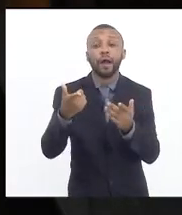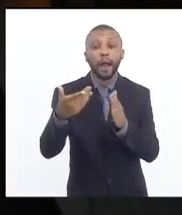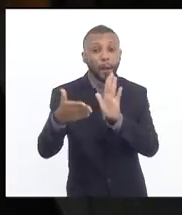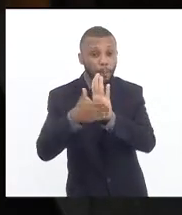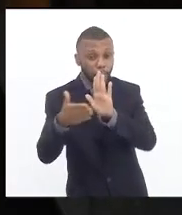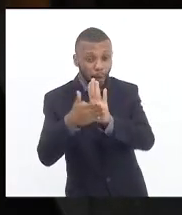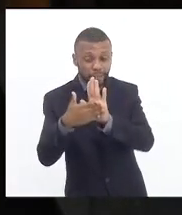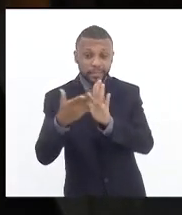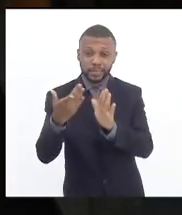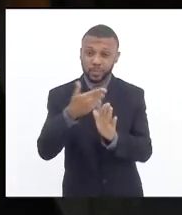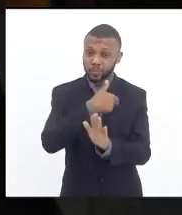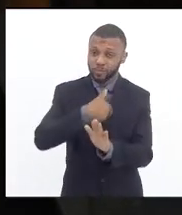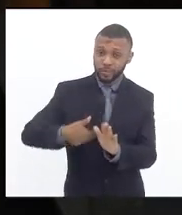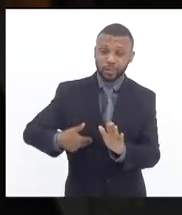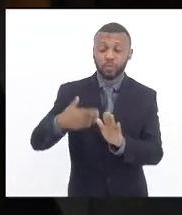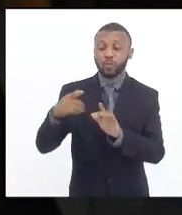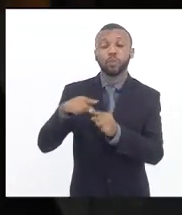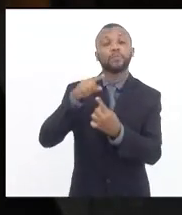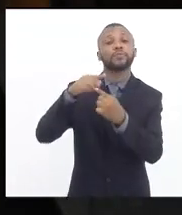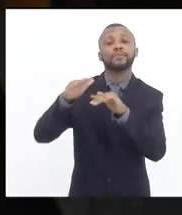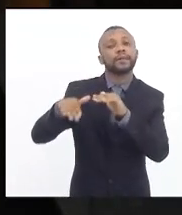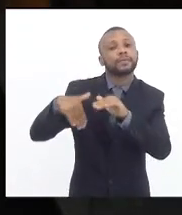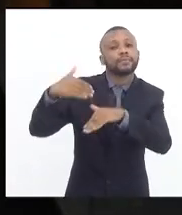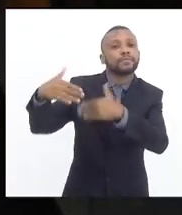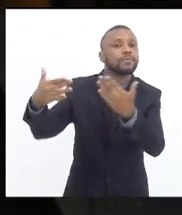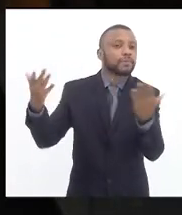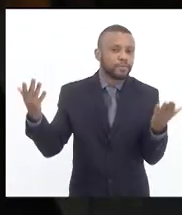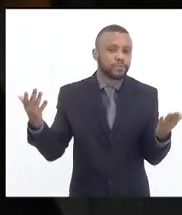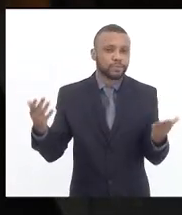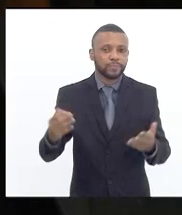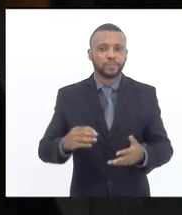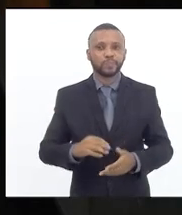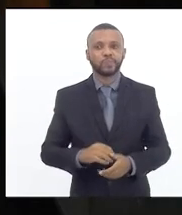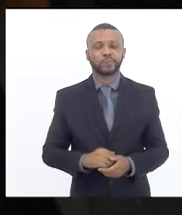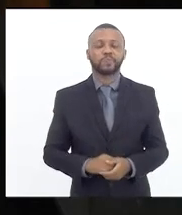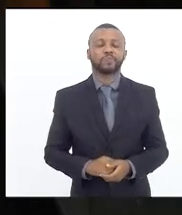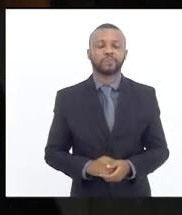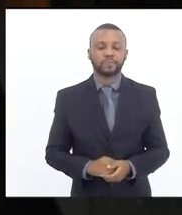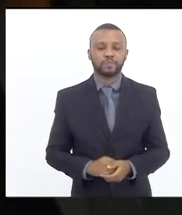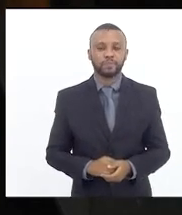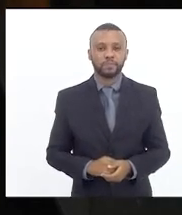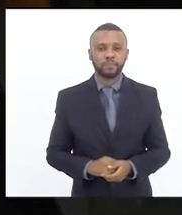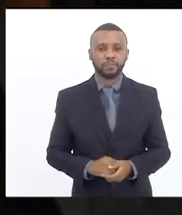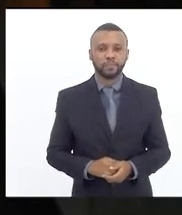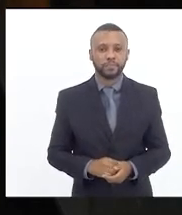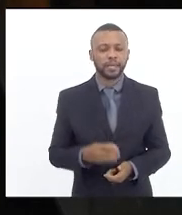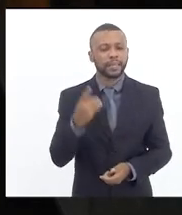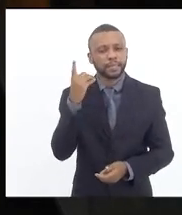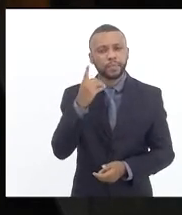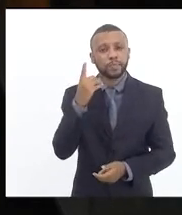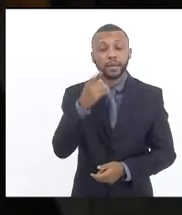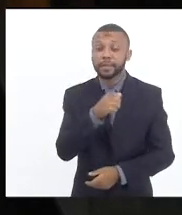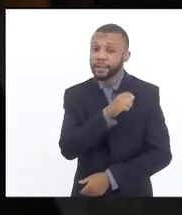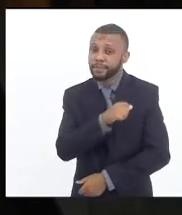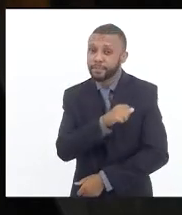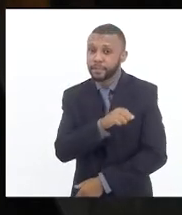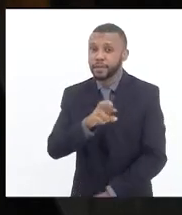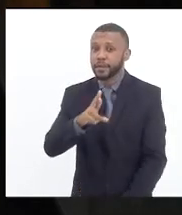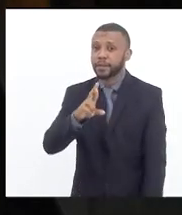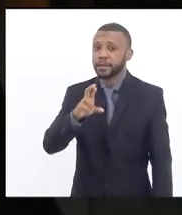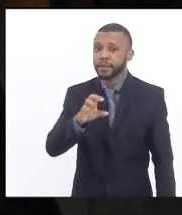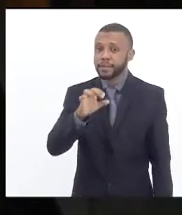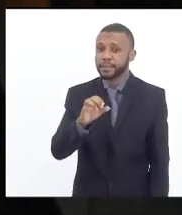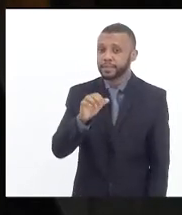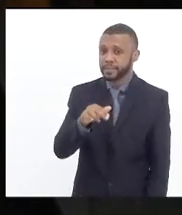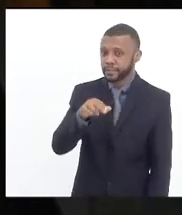é um mínimo que a gente tem que esperar o chá da apresentar Deputado da deputada enfermeira Rejane é o